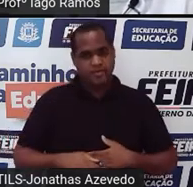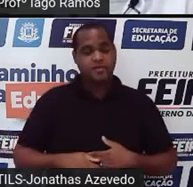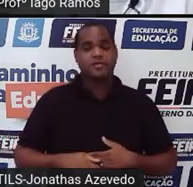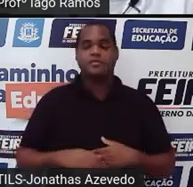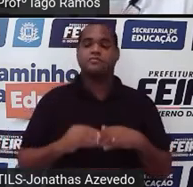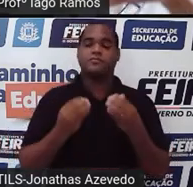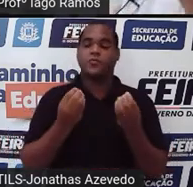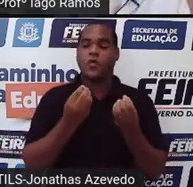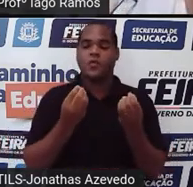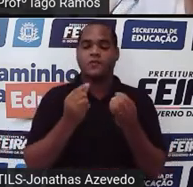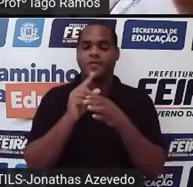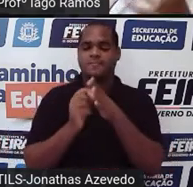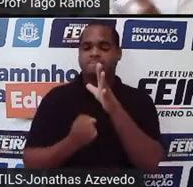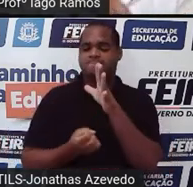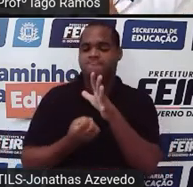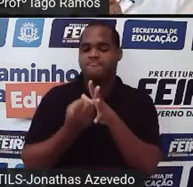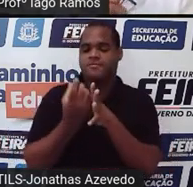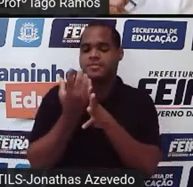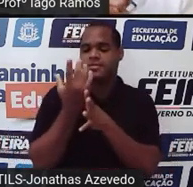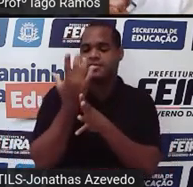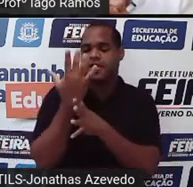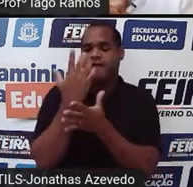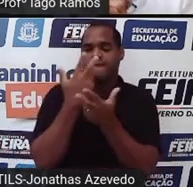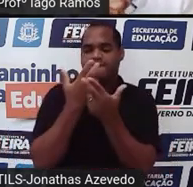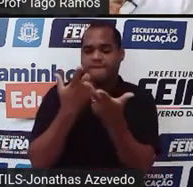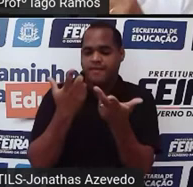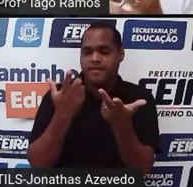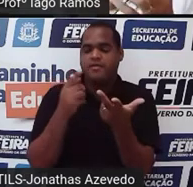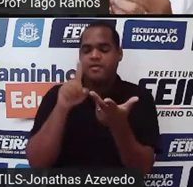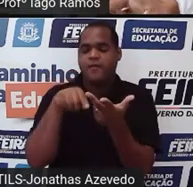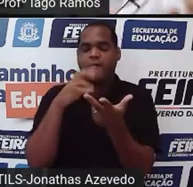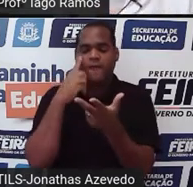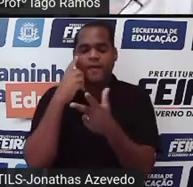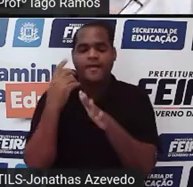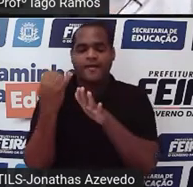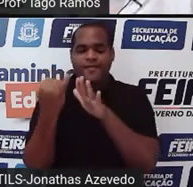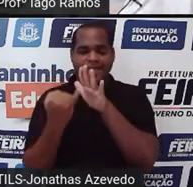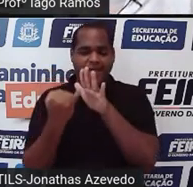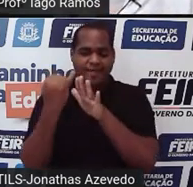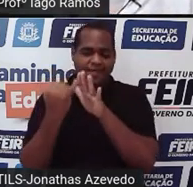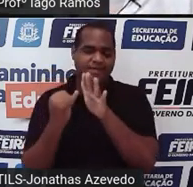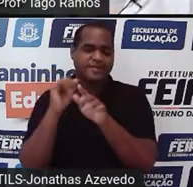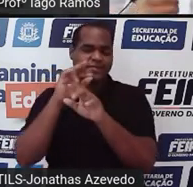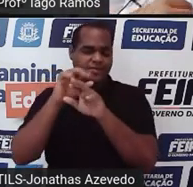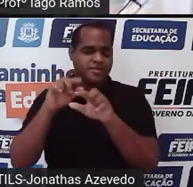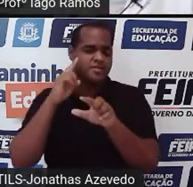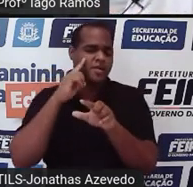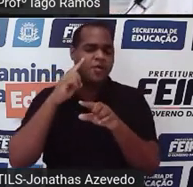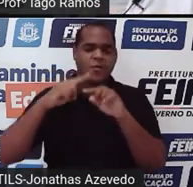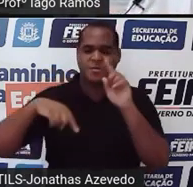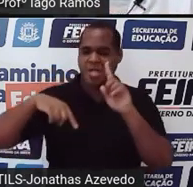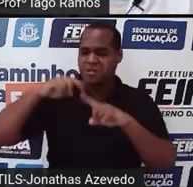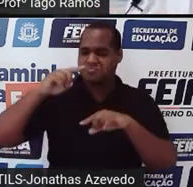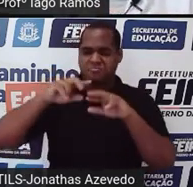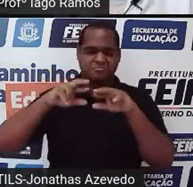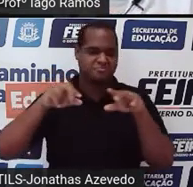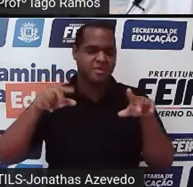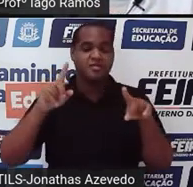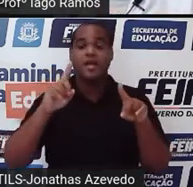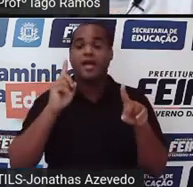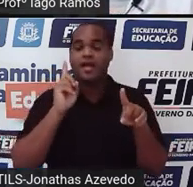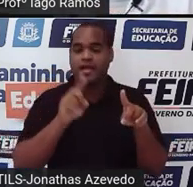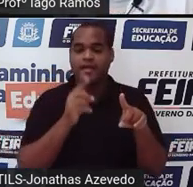a gente tivesse criando um instrumento para medir volume né e volume de